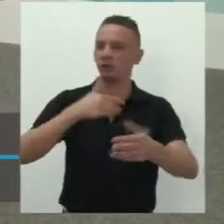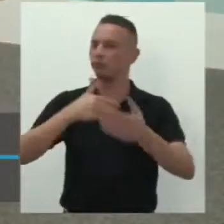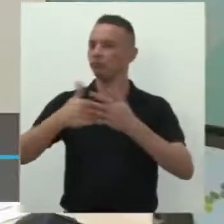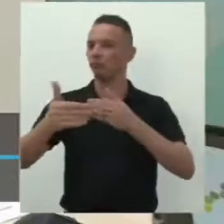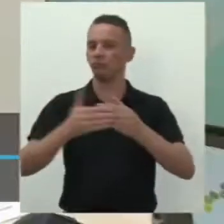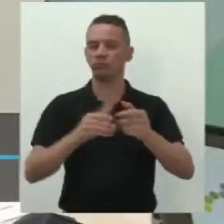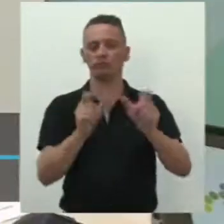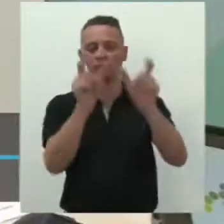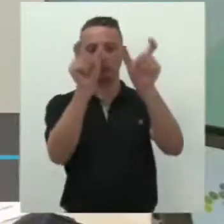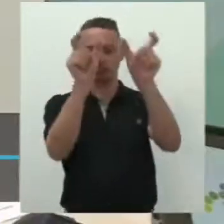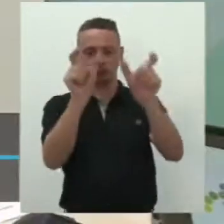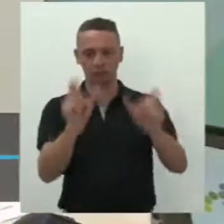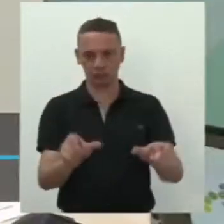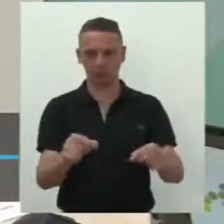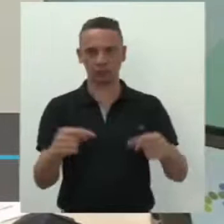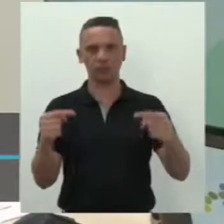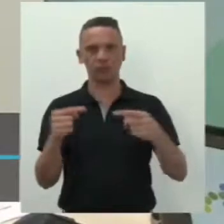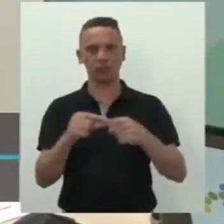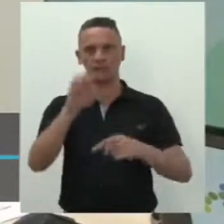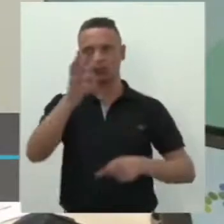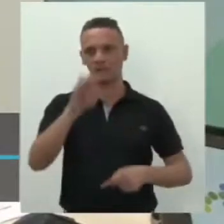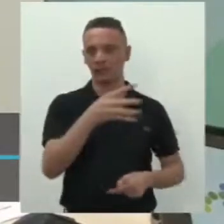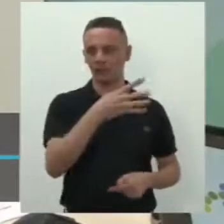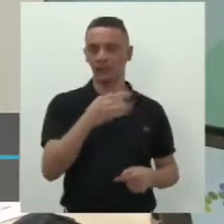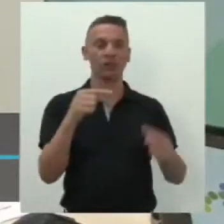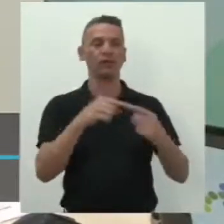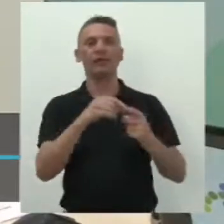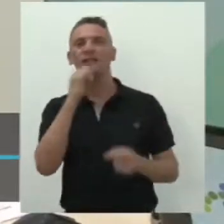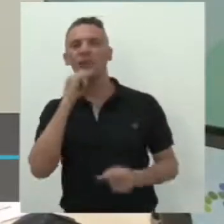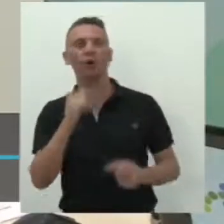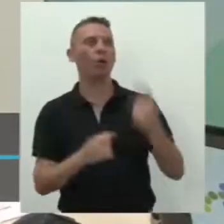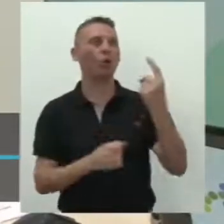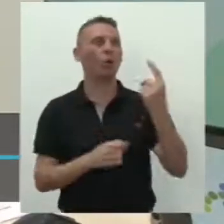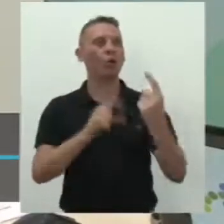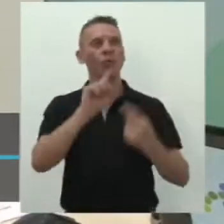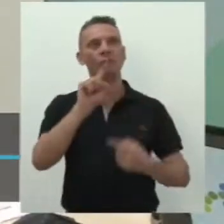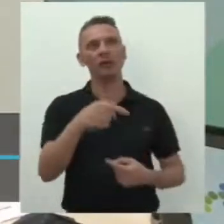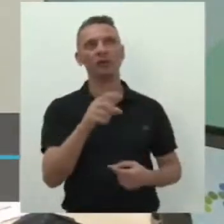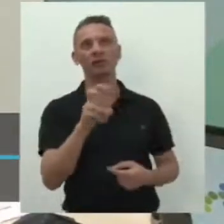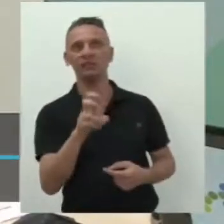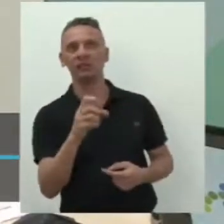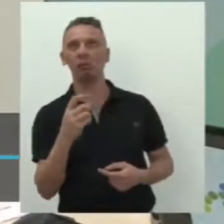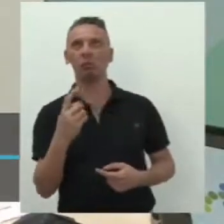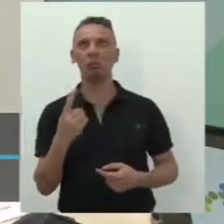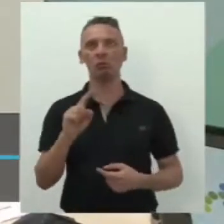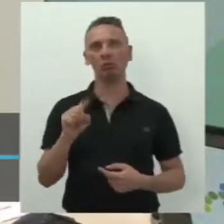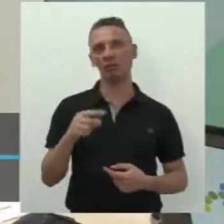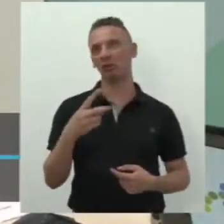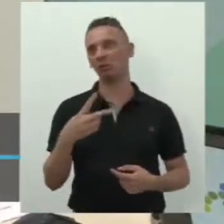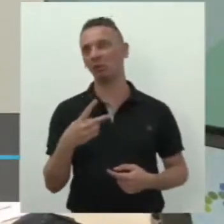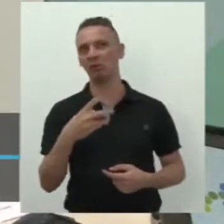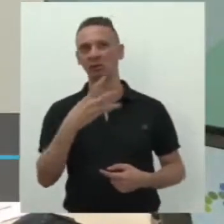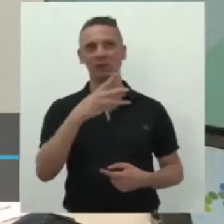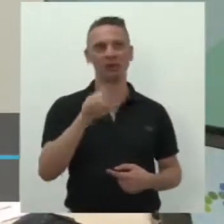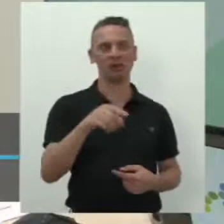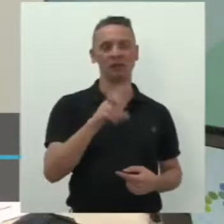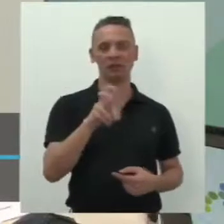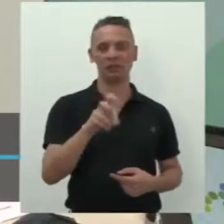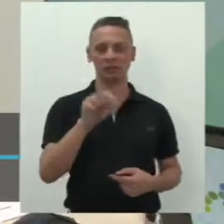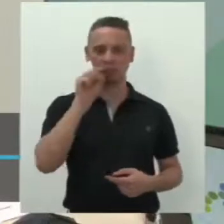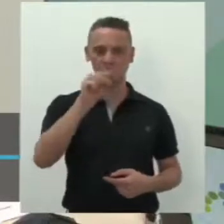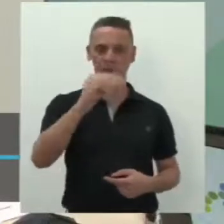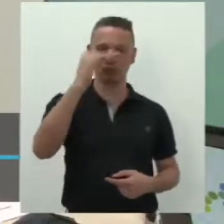identifica que você esteja colocando, você colocou 1,5, 2,5, 3,5. Se você selecionar tudo, arrastar, ele vai